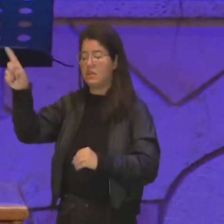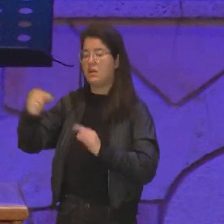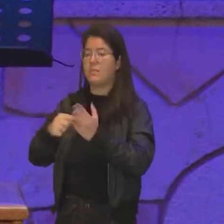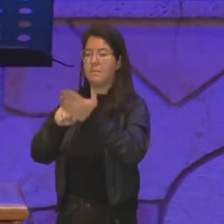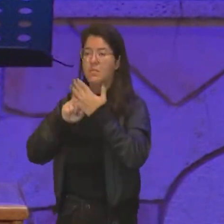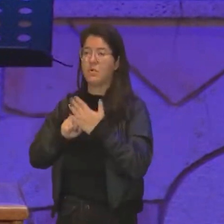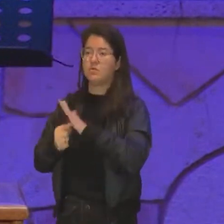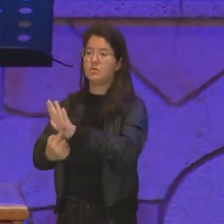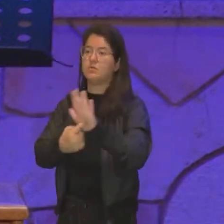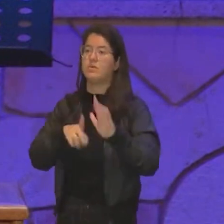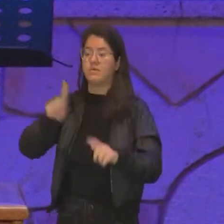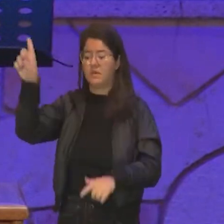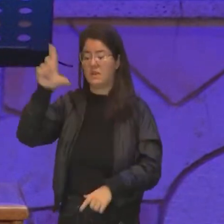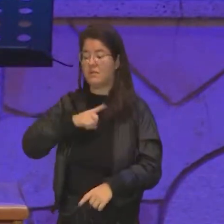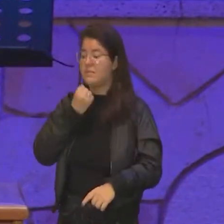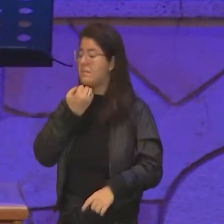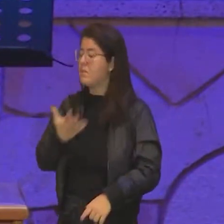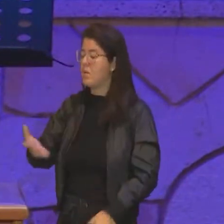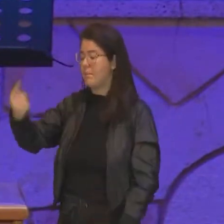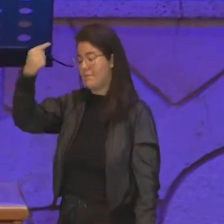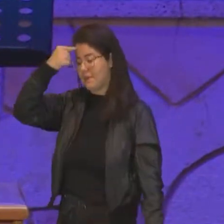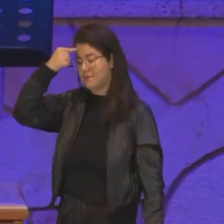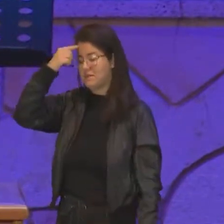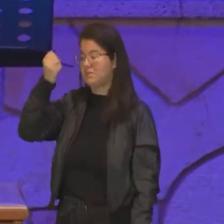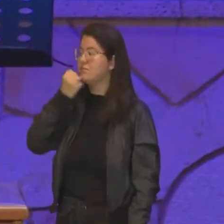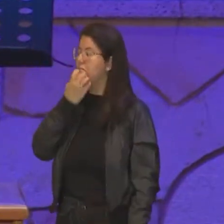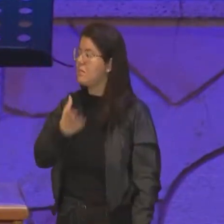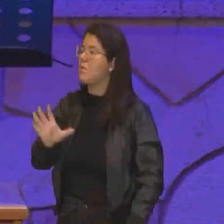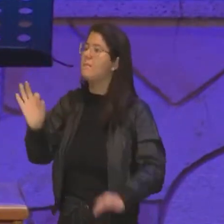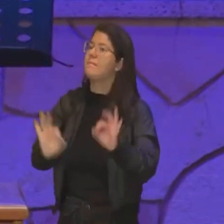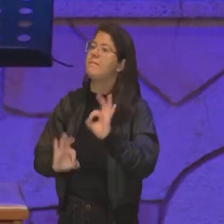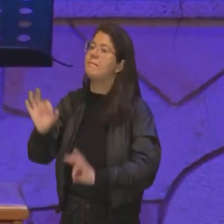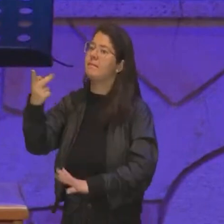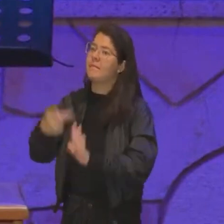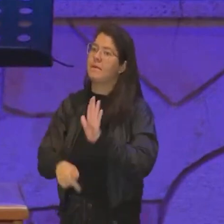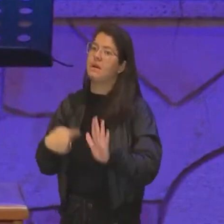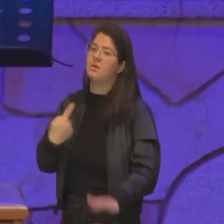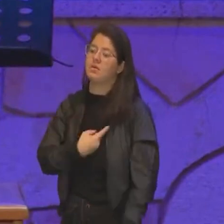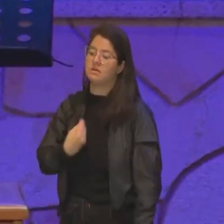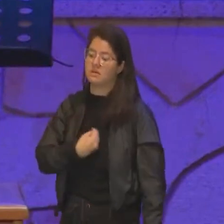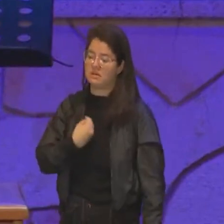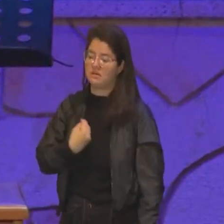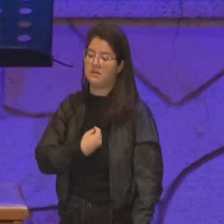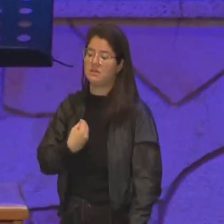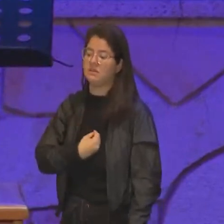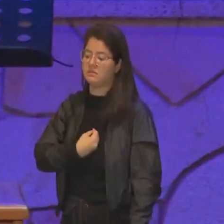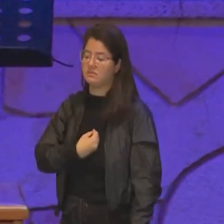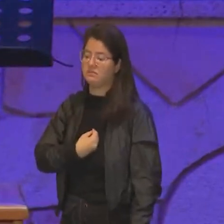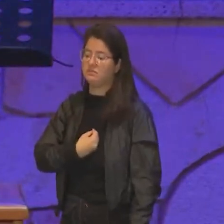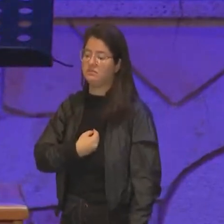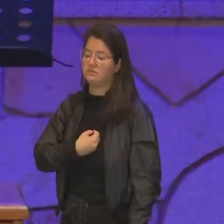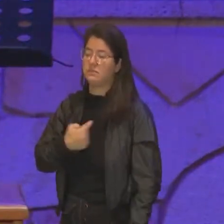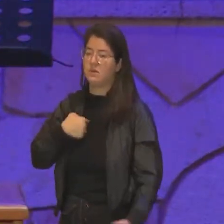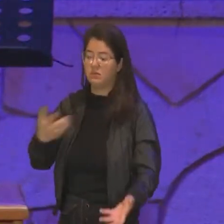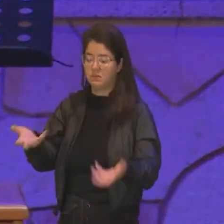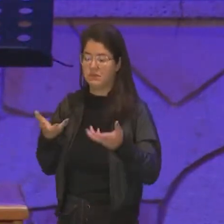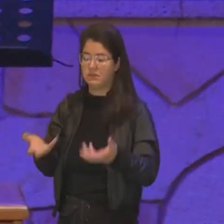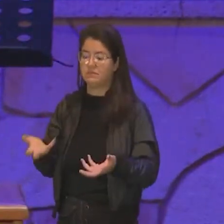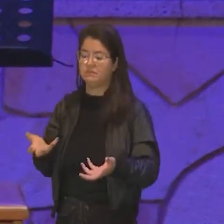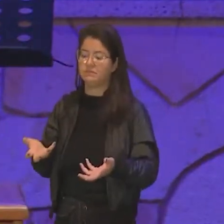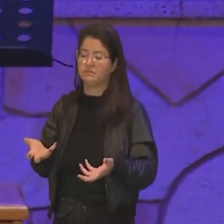nesta noite que Ele tem bons pensamentos, bons planos para a nossa vida. E eu